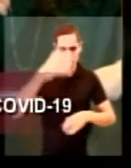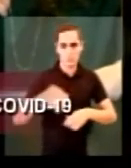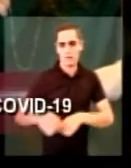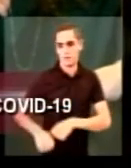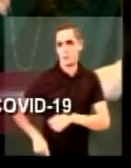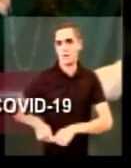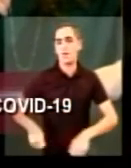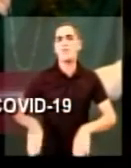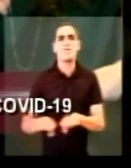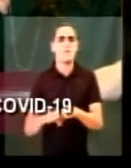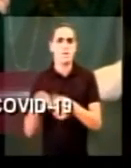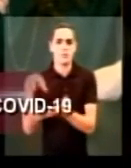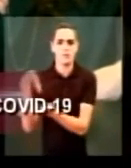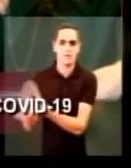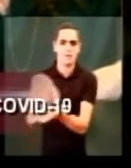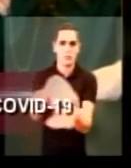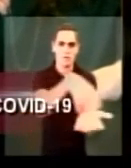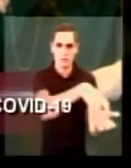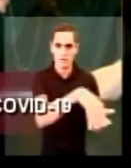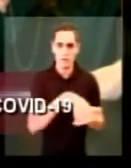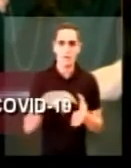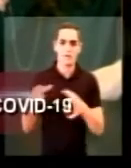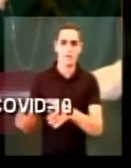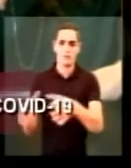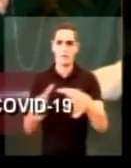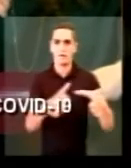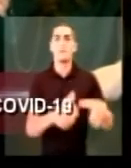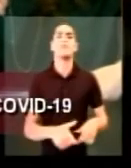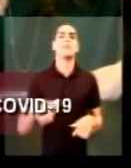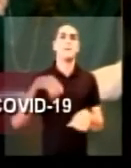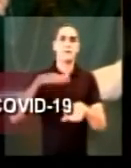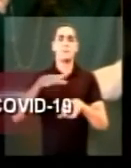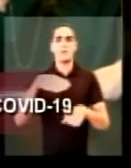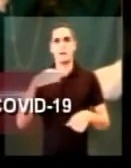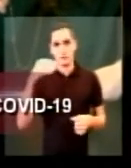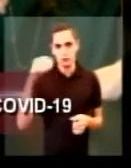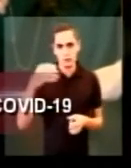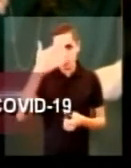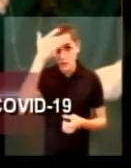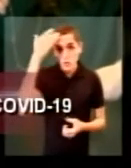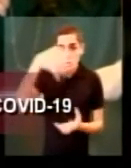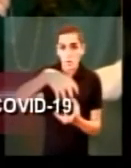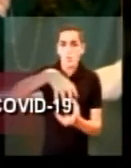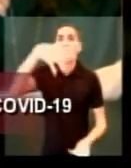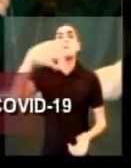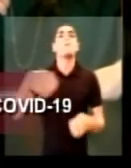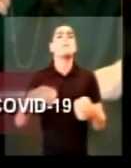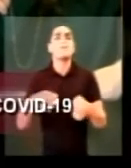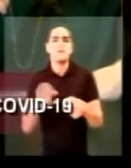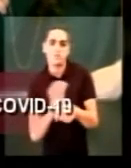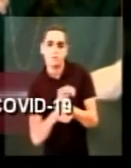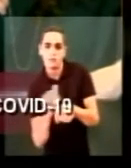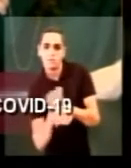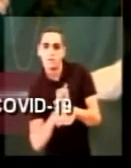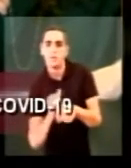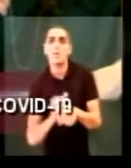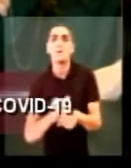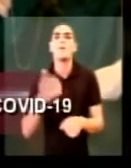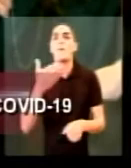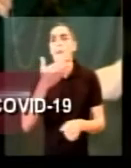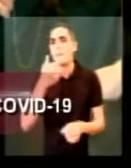olhar especial em relação aos pontos de vacinação, às estratégias para melhor atender. Pode